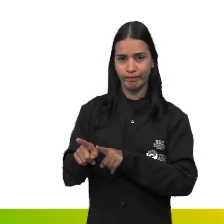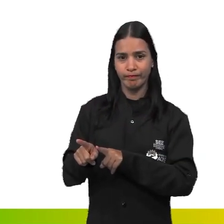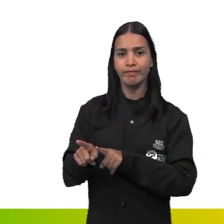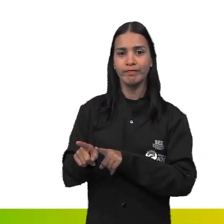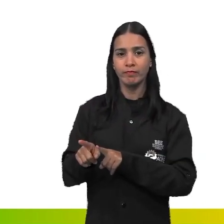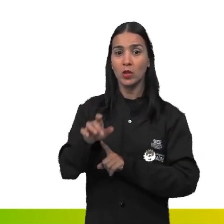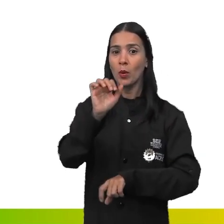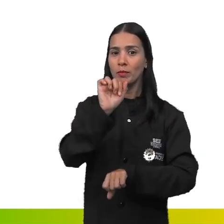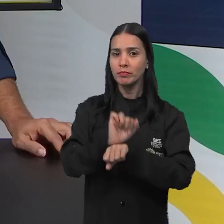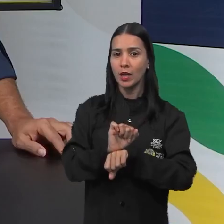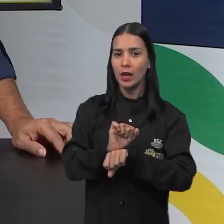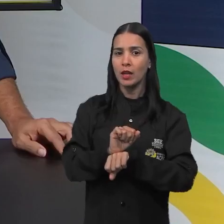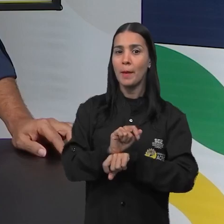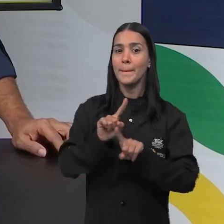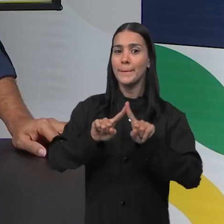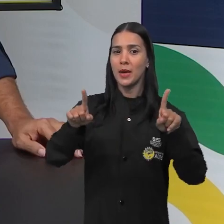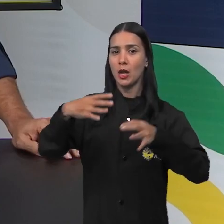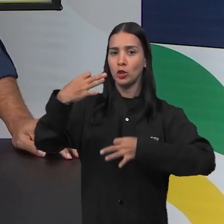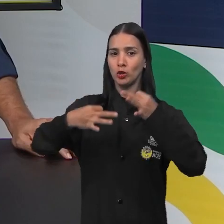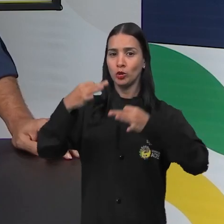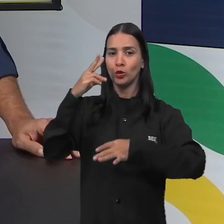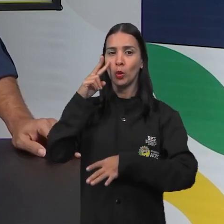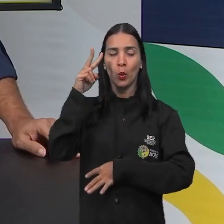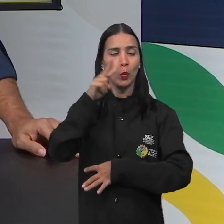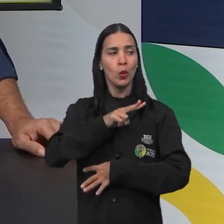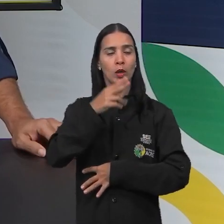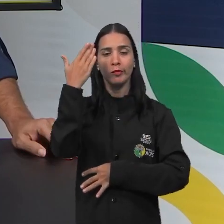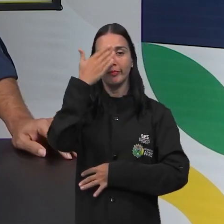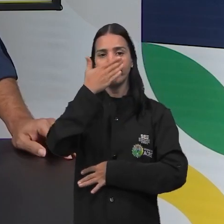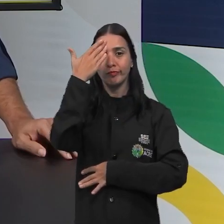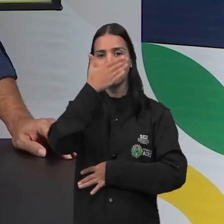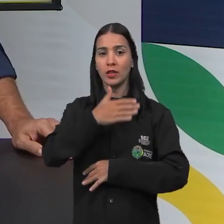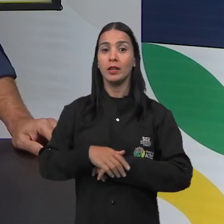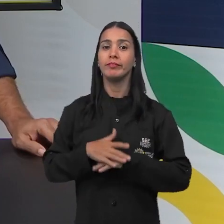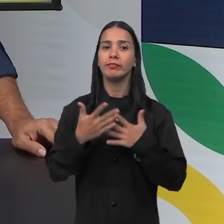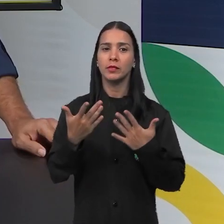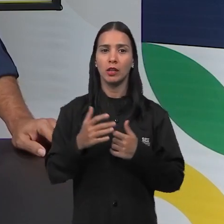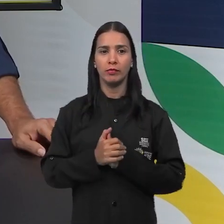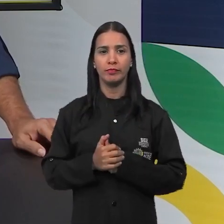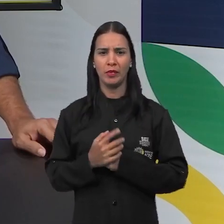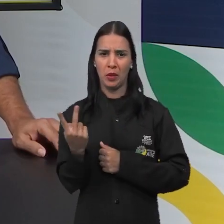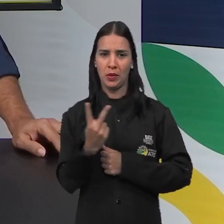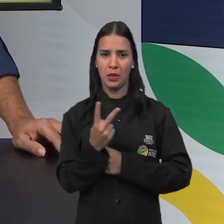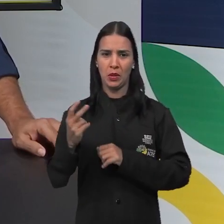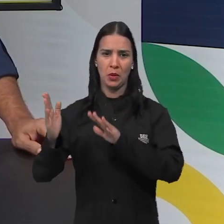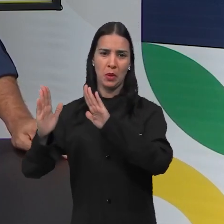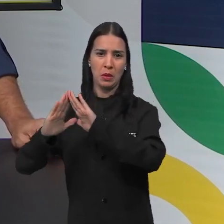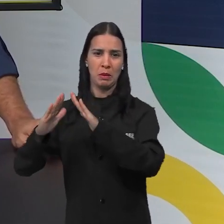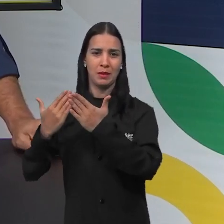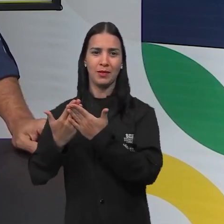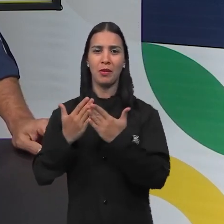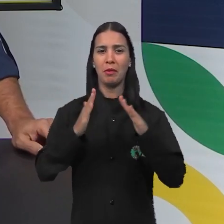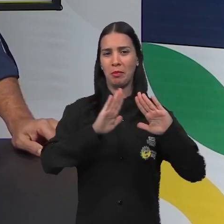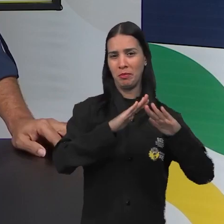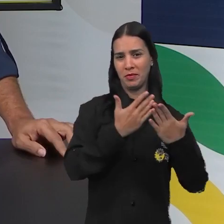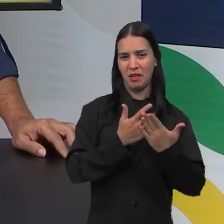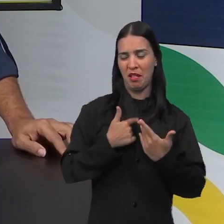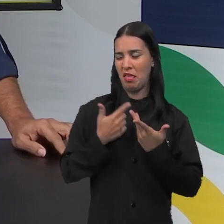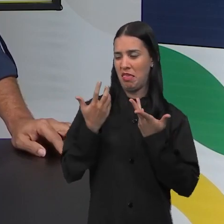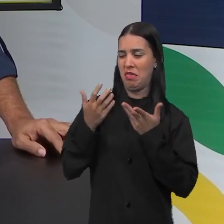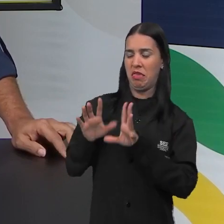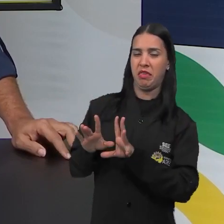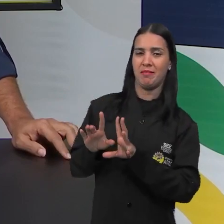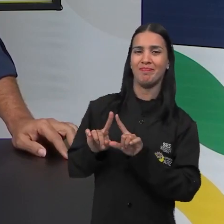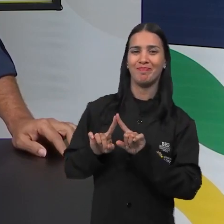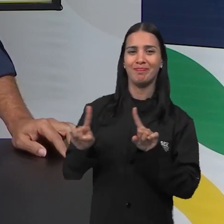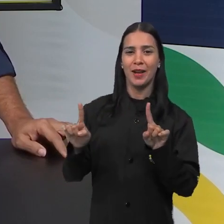pausa. Estava lá jogando contra uma escola adversária, não gosto daquela escola. Ô, escola, velho. E aí, eu fiz